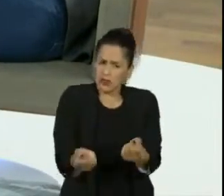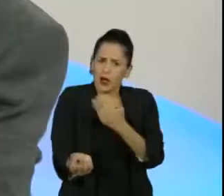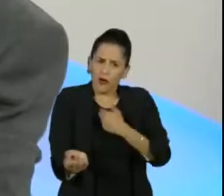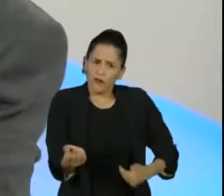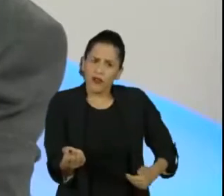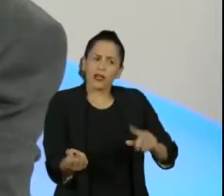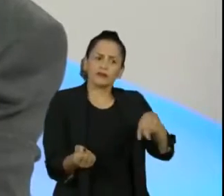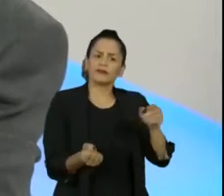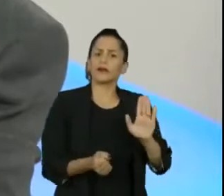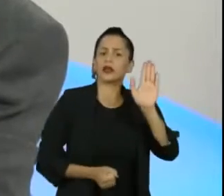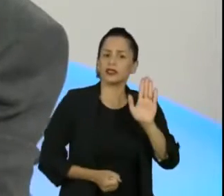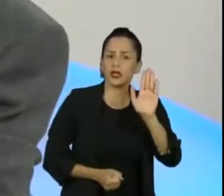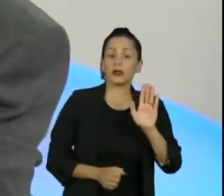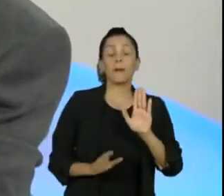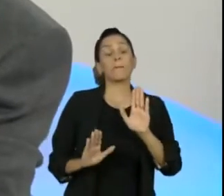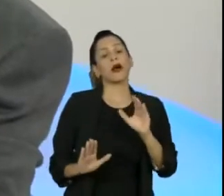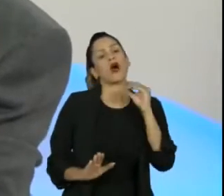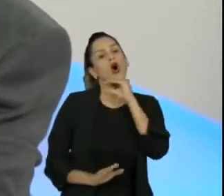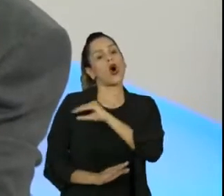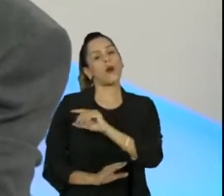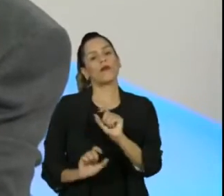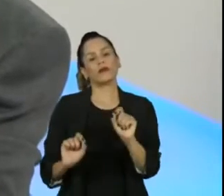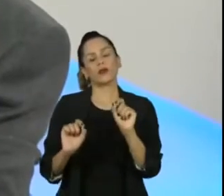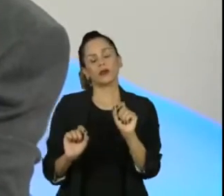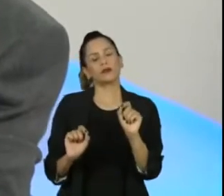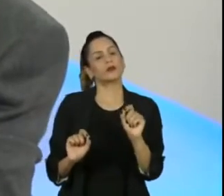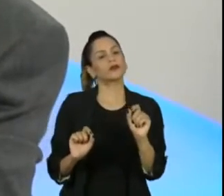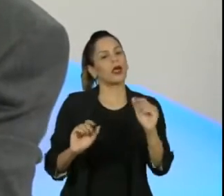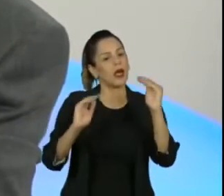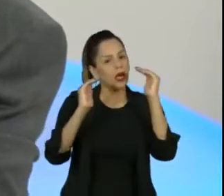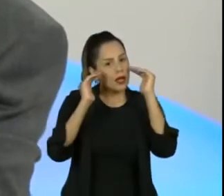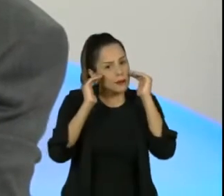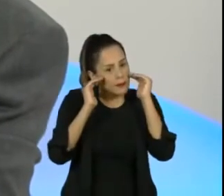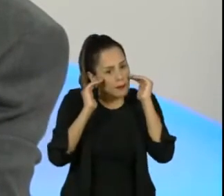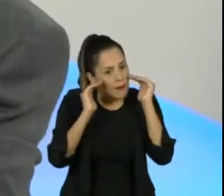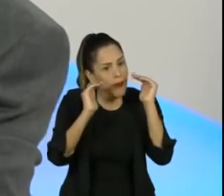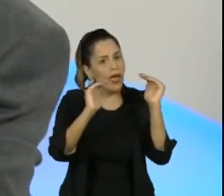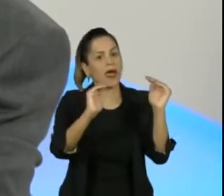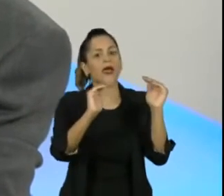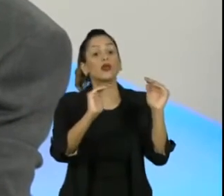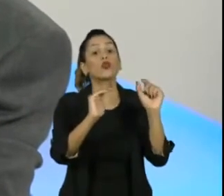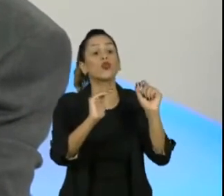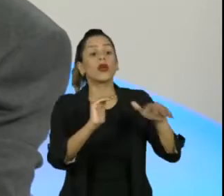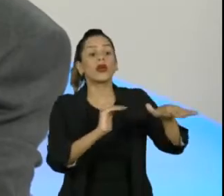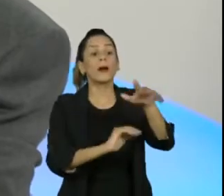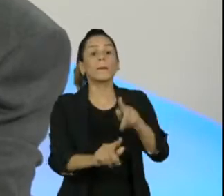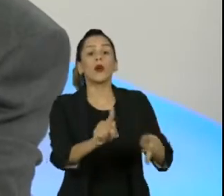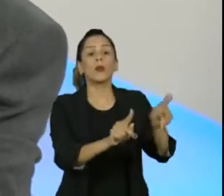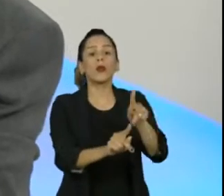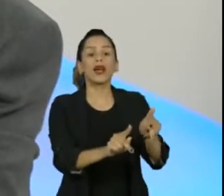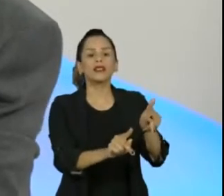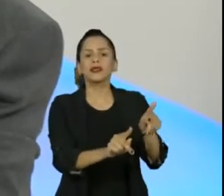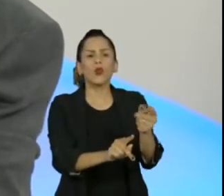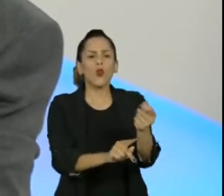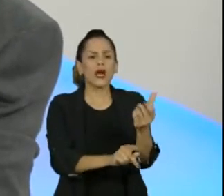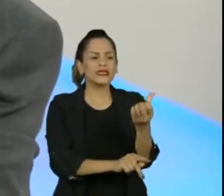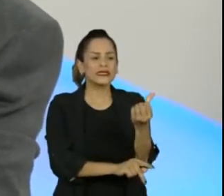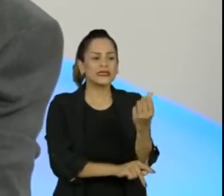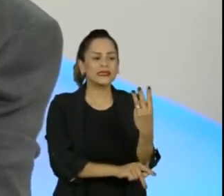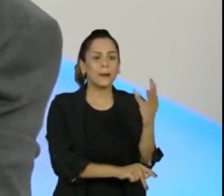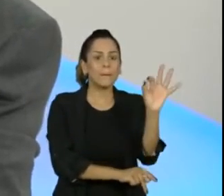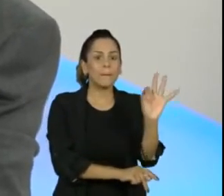é óbvio que eu tenho que respeitar os quase 63% da população da terceira